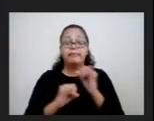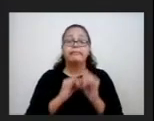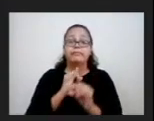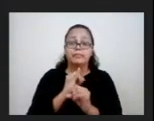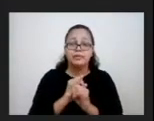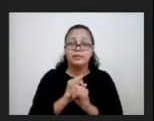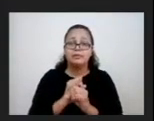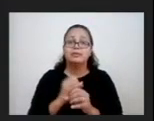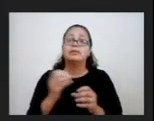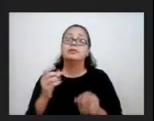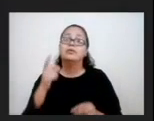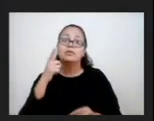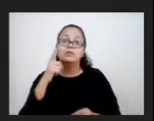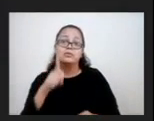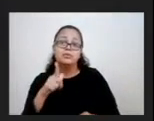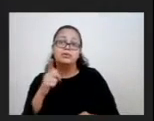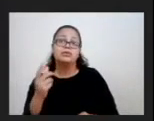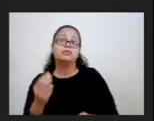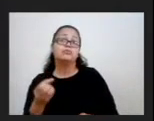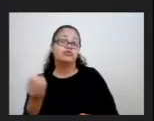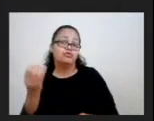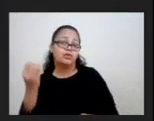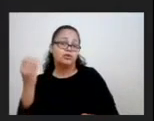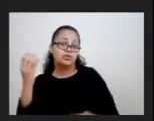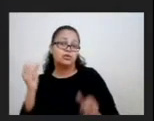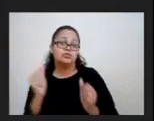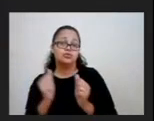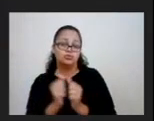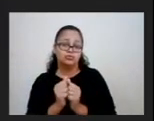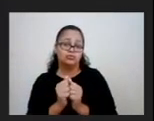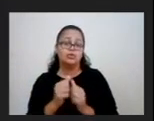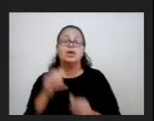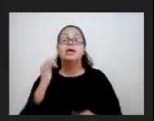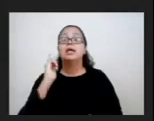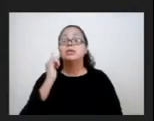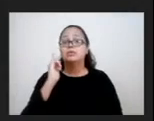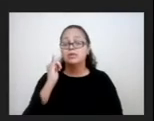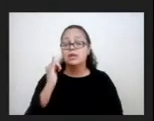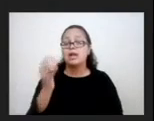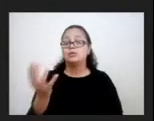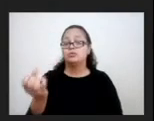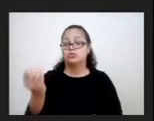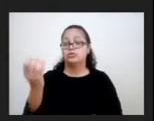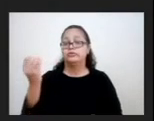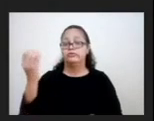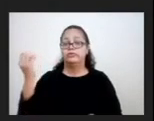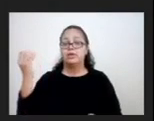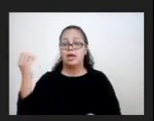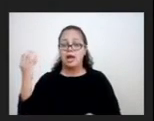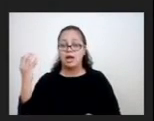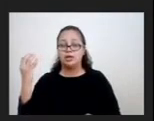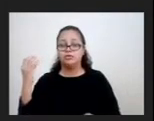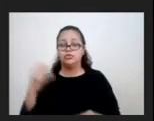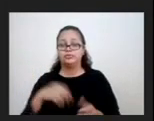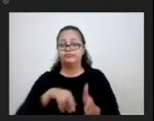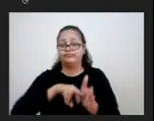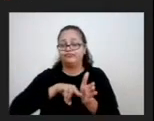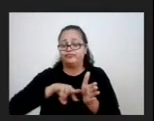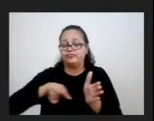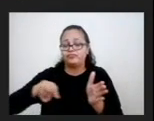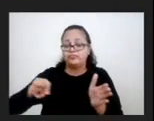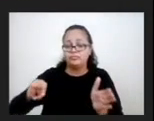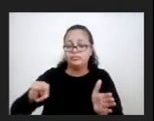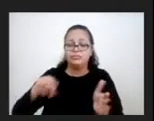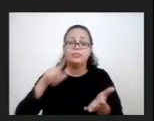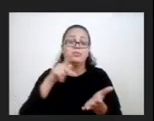e nós conseguimos viajar juntos. E esses relatos de viagem, então, embora a maioria deles tratem de